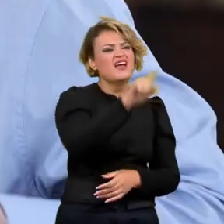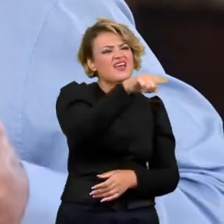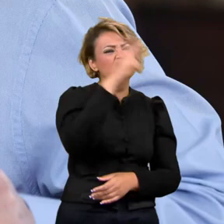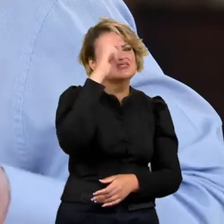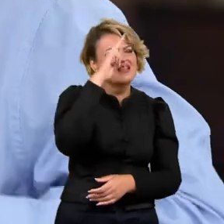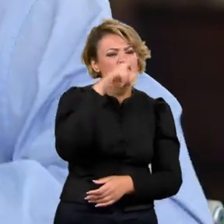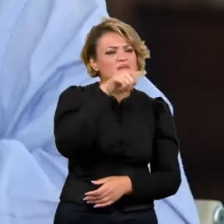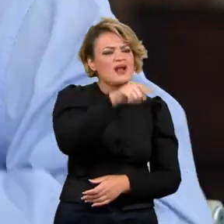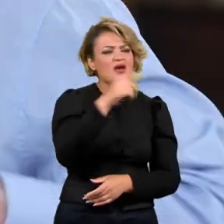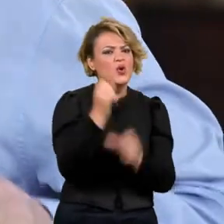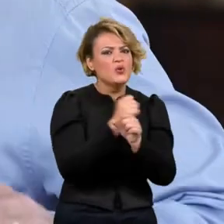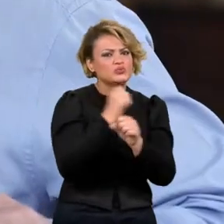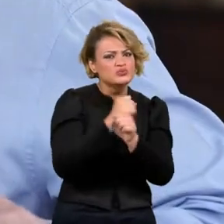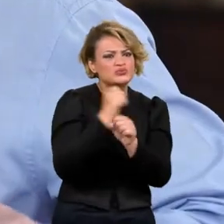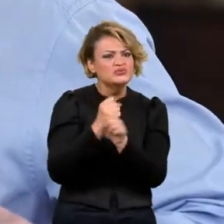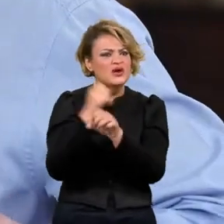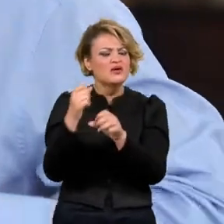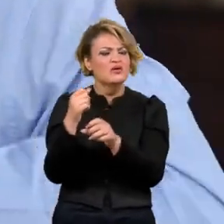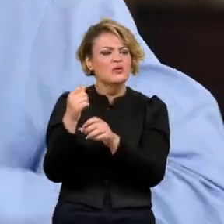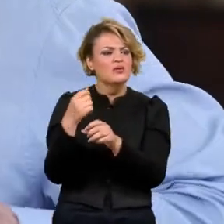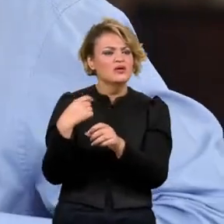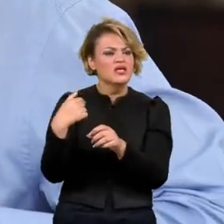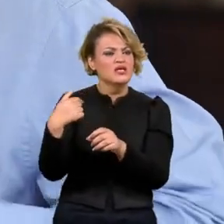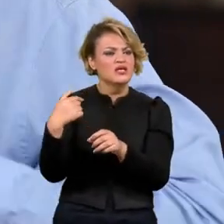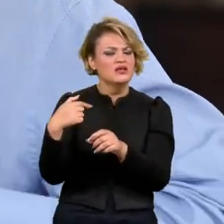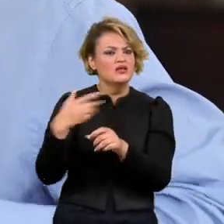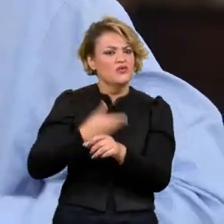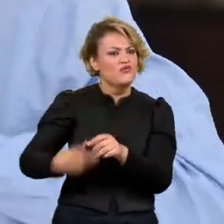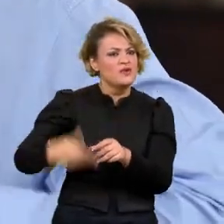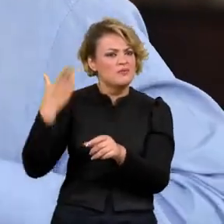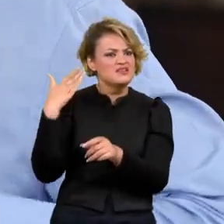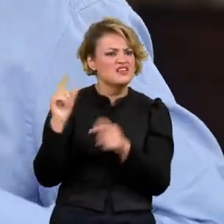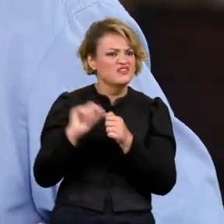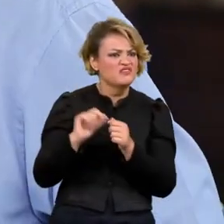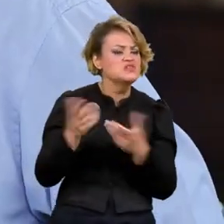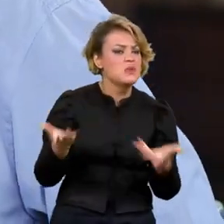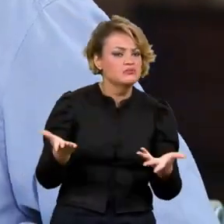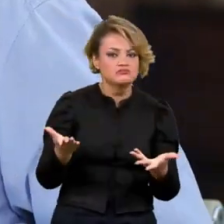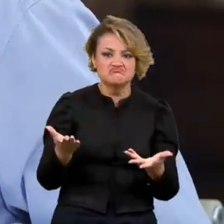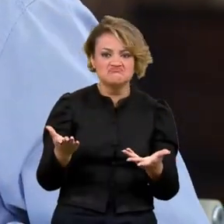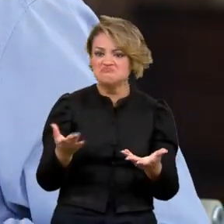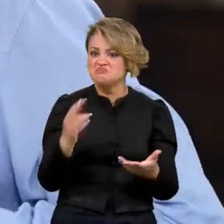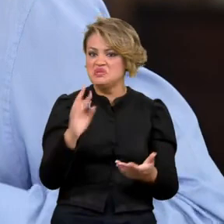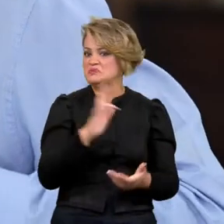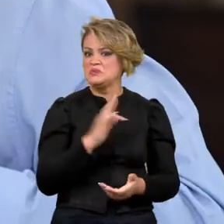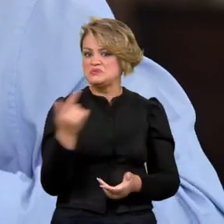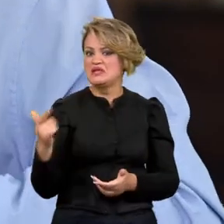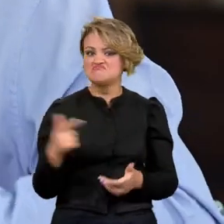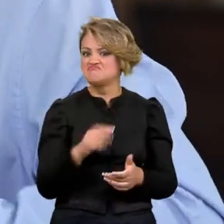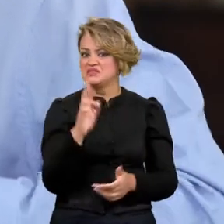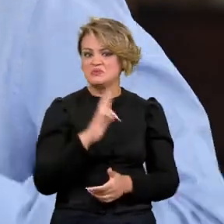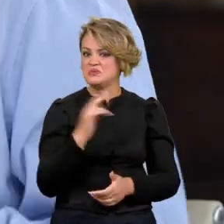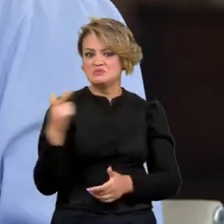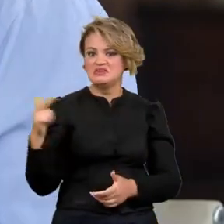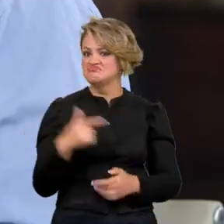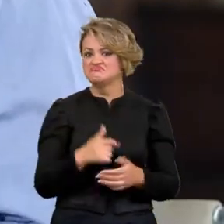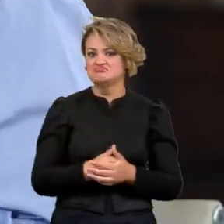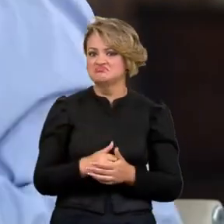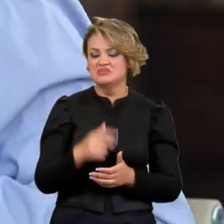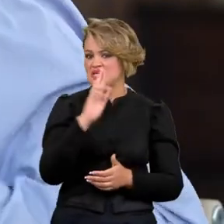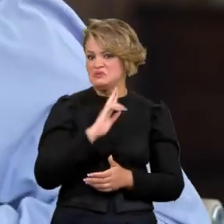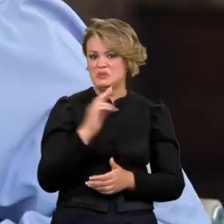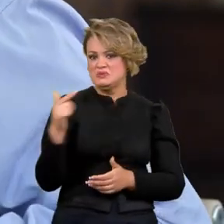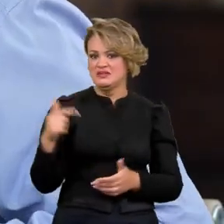feita pelo governo passado ninguém lembra ninguém lembra ninguém e nenhum estado que eu vou ninguém lembra de obra então nós temos que